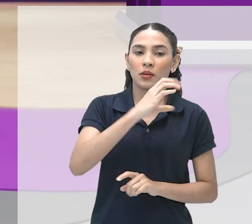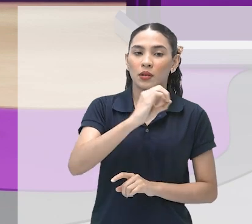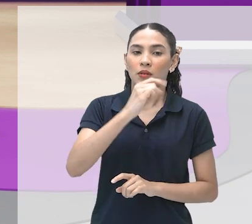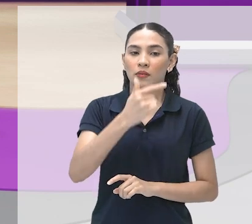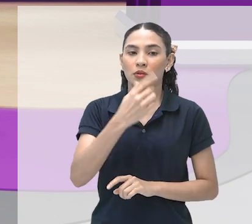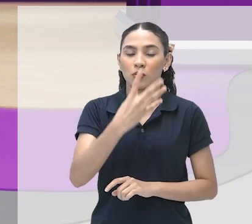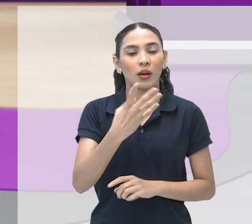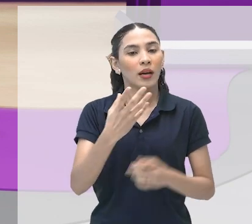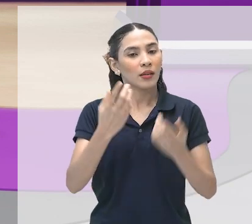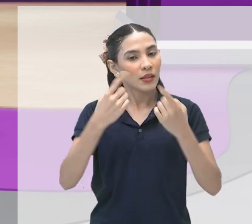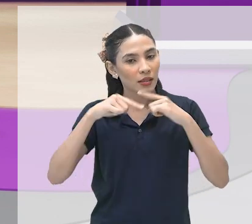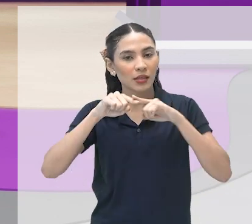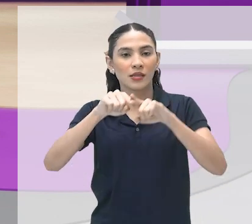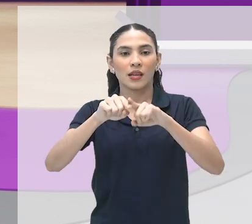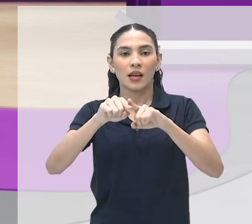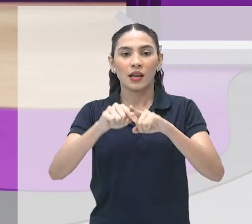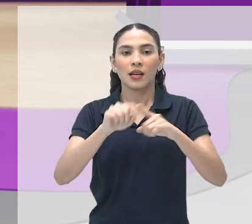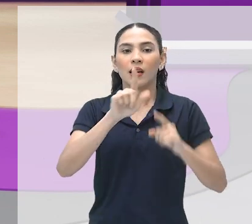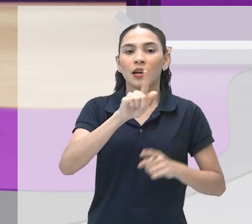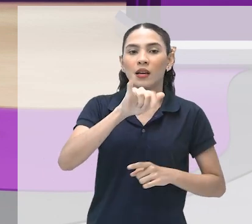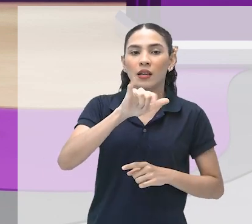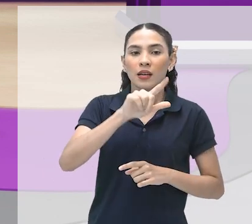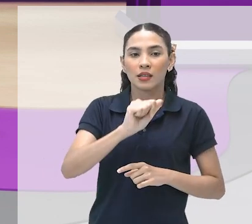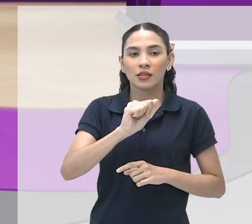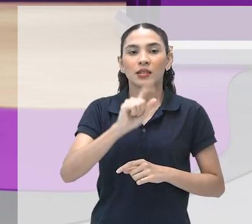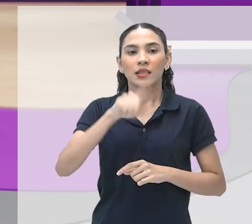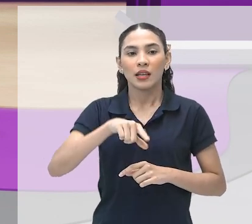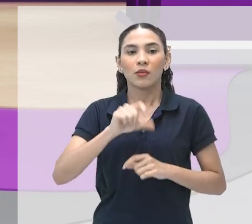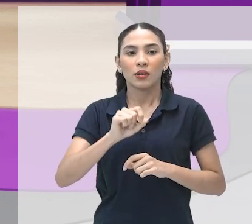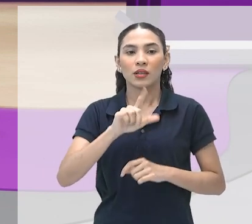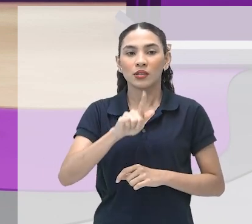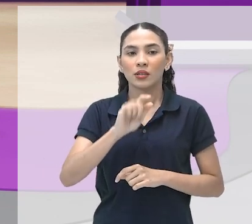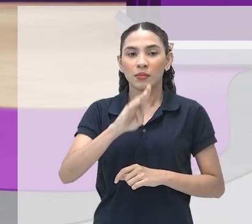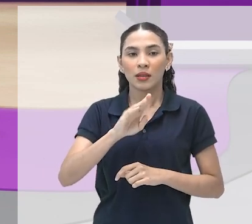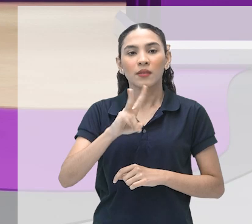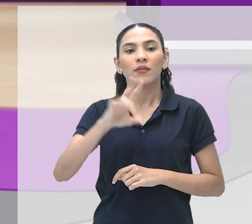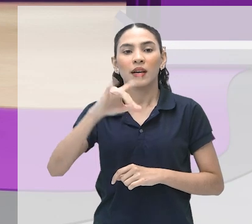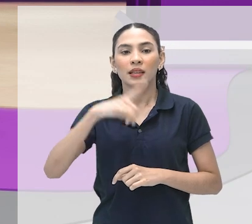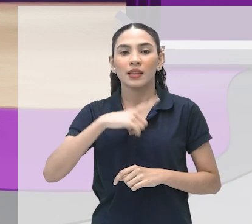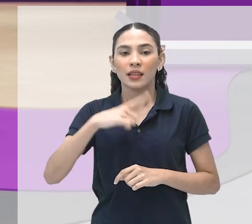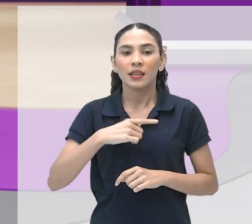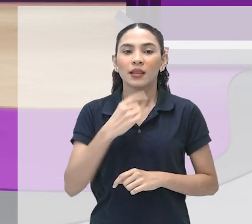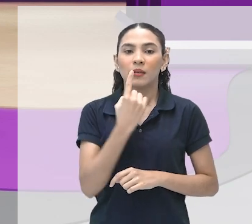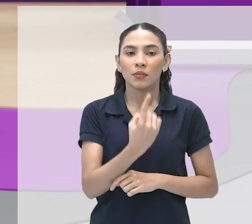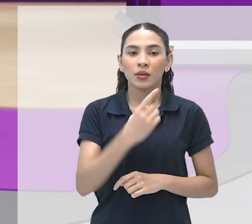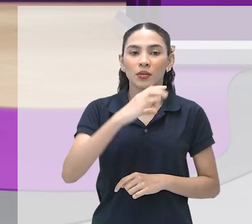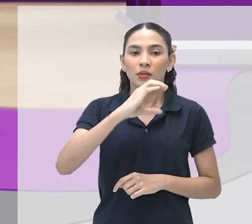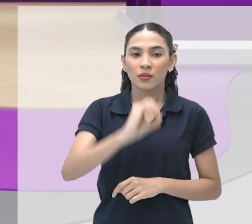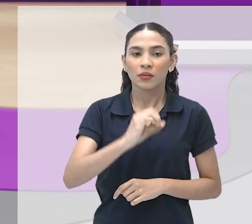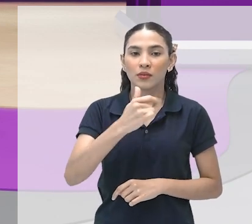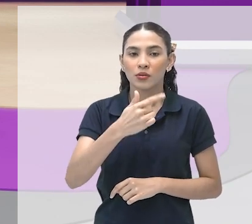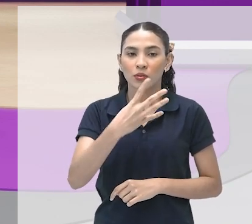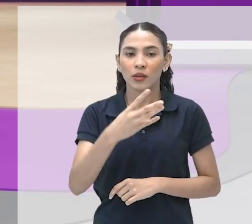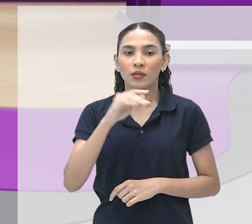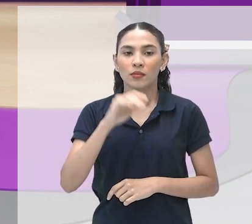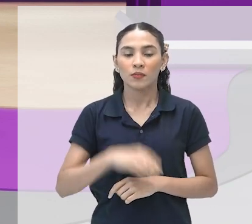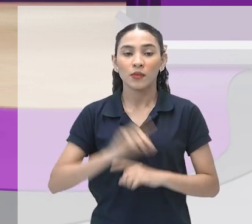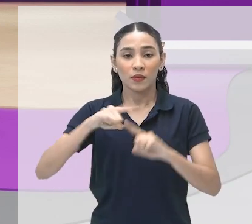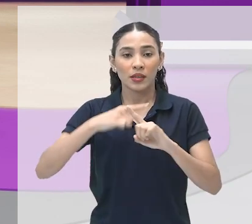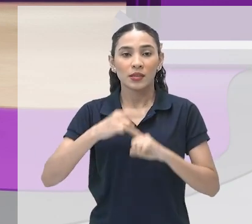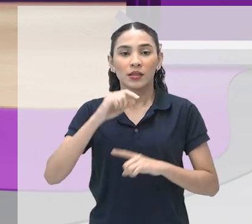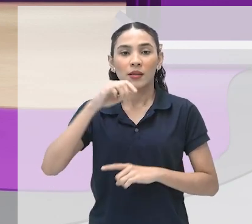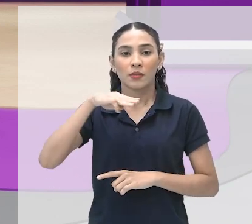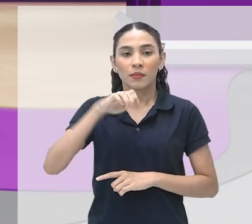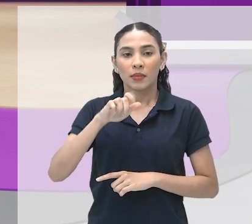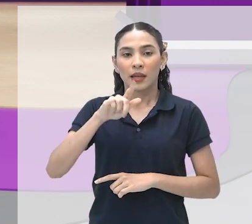vai seguir essa ideia, os gigabytes, que é o GB. Nós vamos ter 1024 vezes